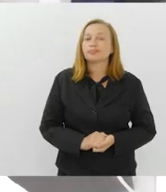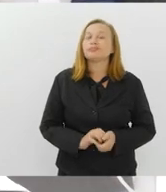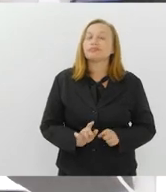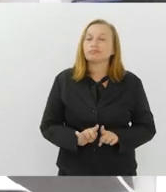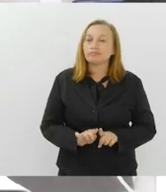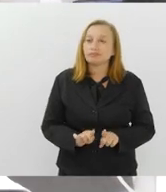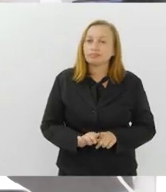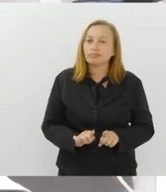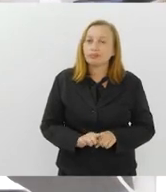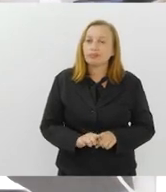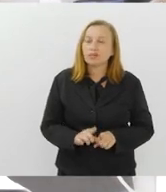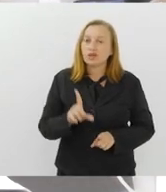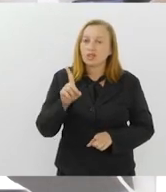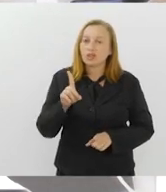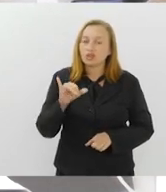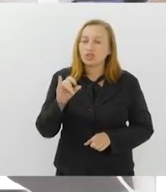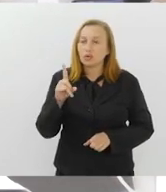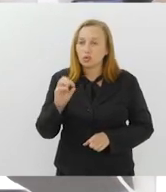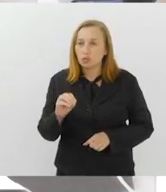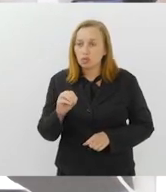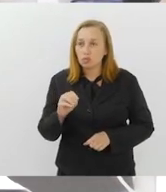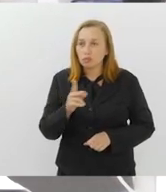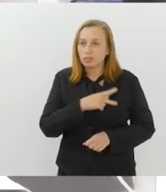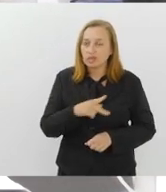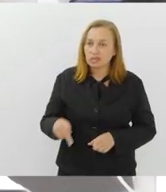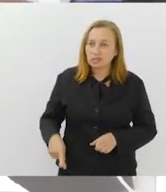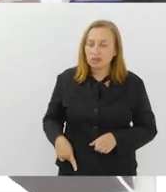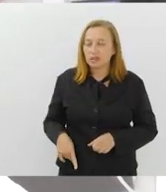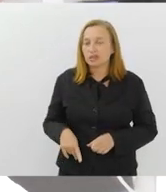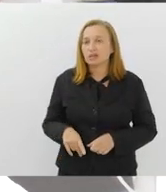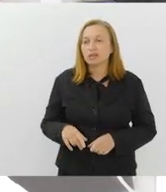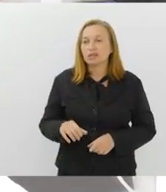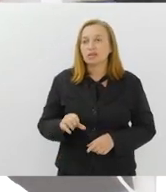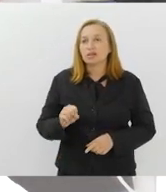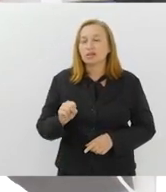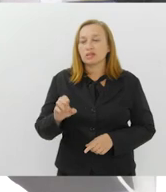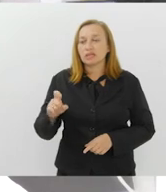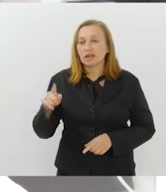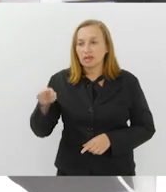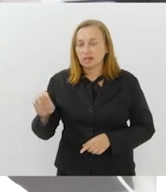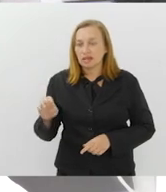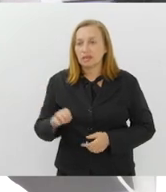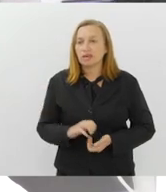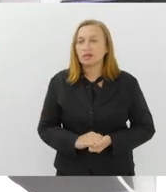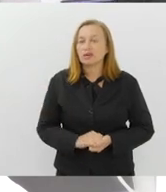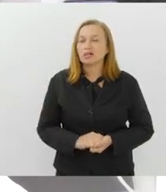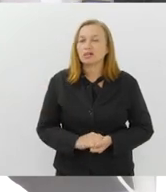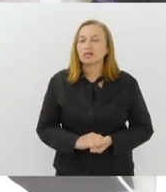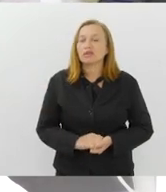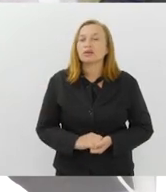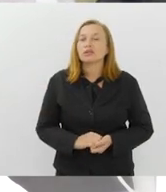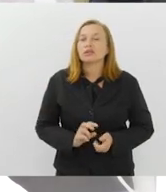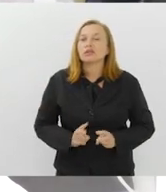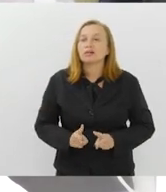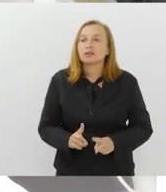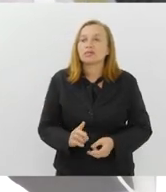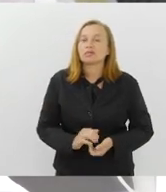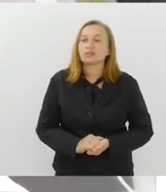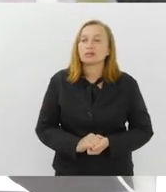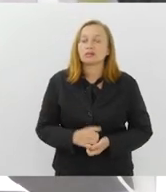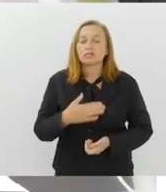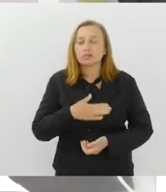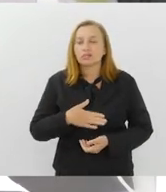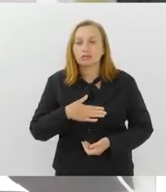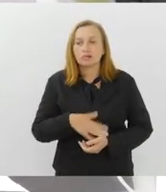também do senhor Diogo Oliveira, diretor-presidente da CNSEG. Então, na sequência, então, gostaríamos de